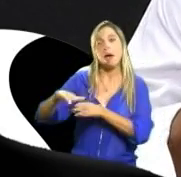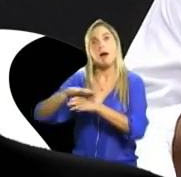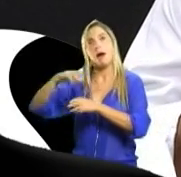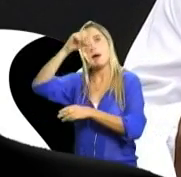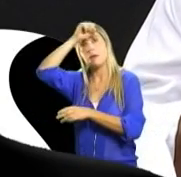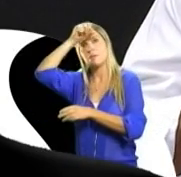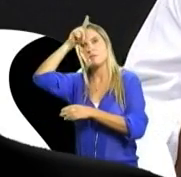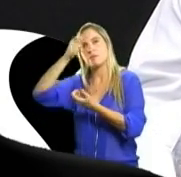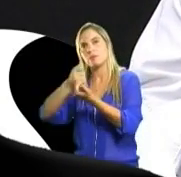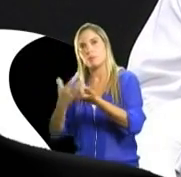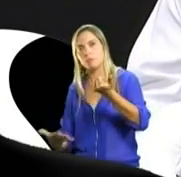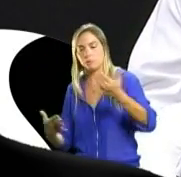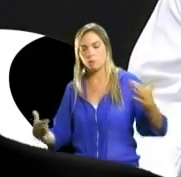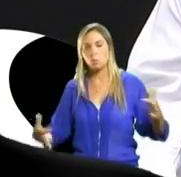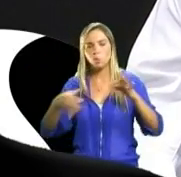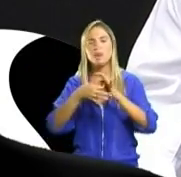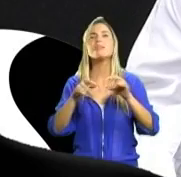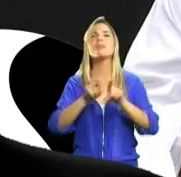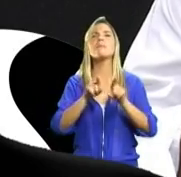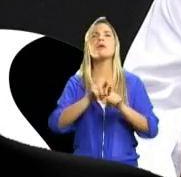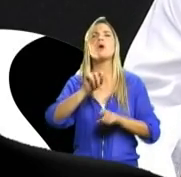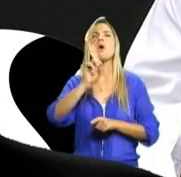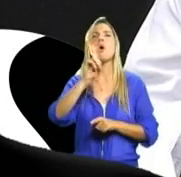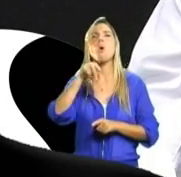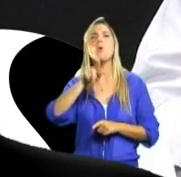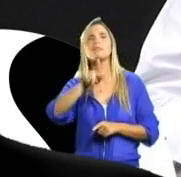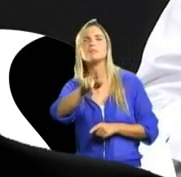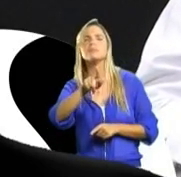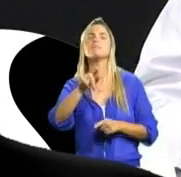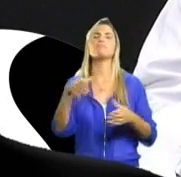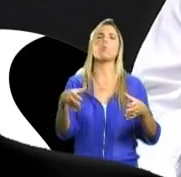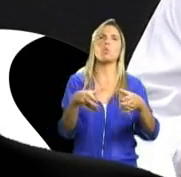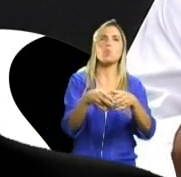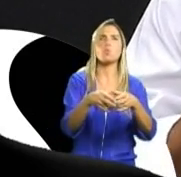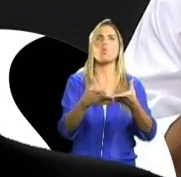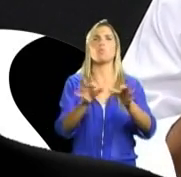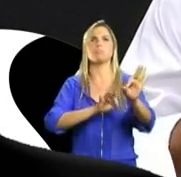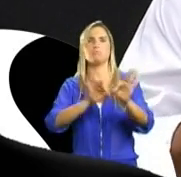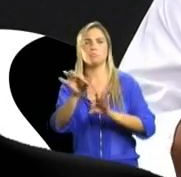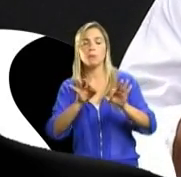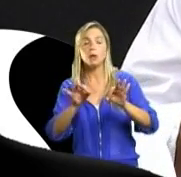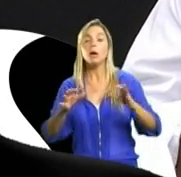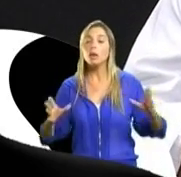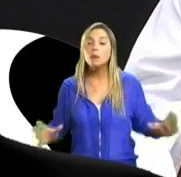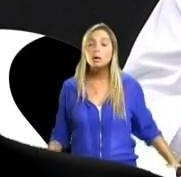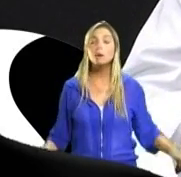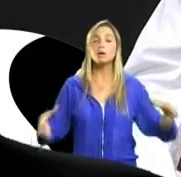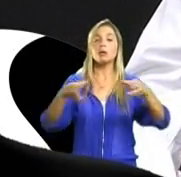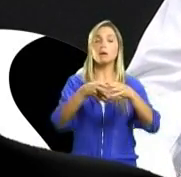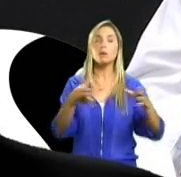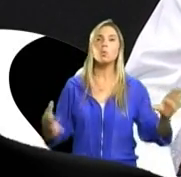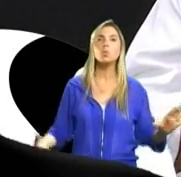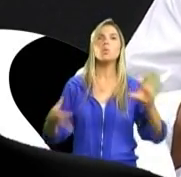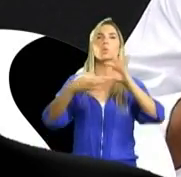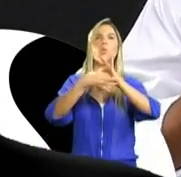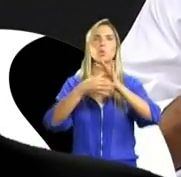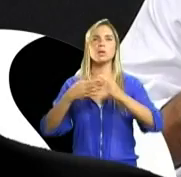organizações de terceiro setor, as ONGs, né, todas atuando em prol de manifestações em função das várias